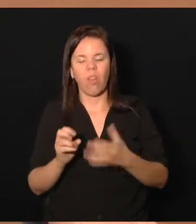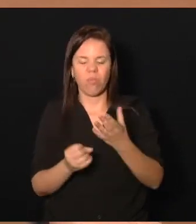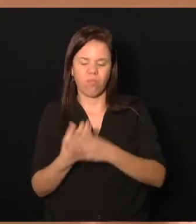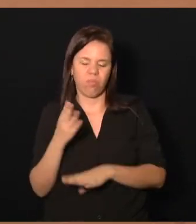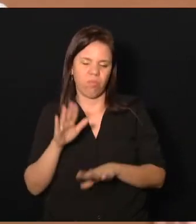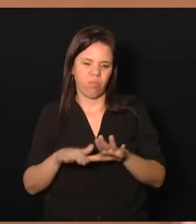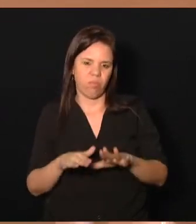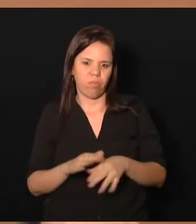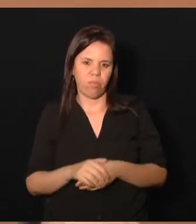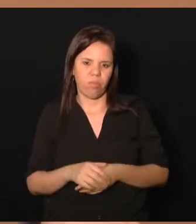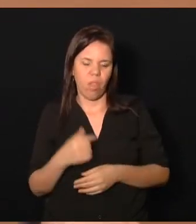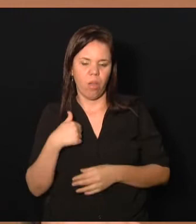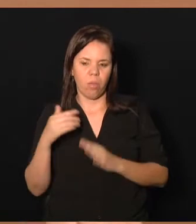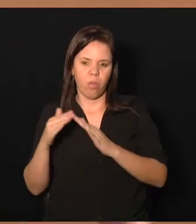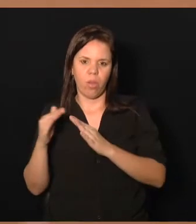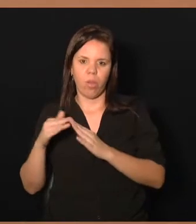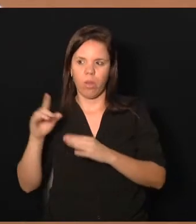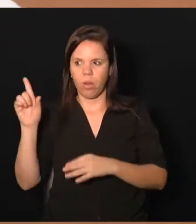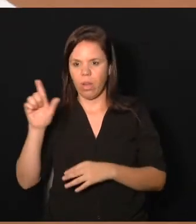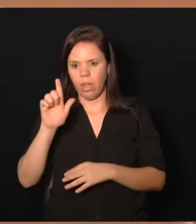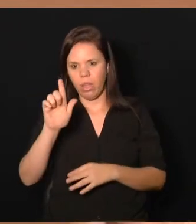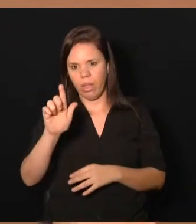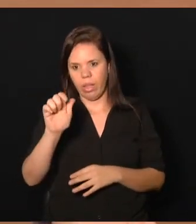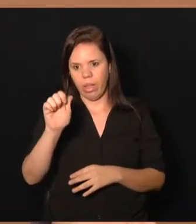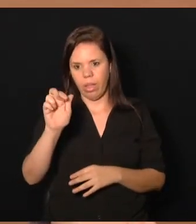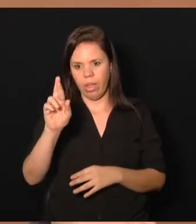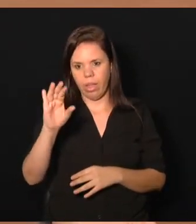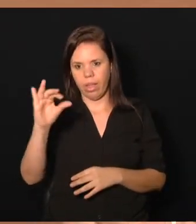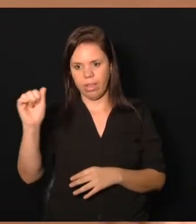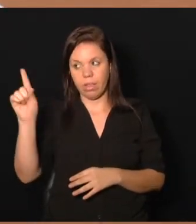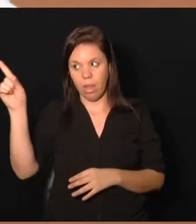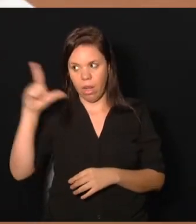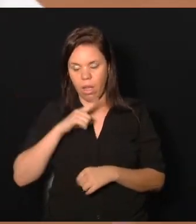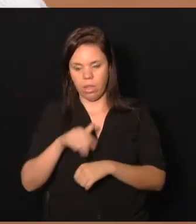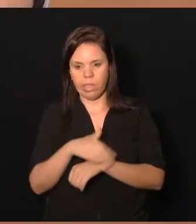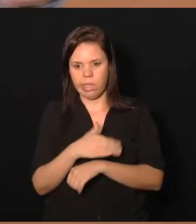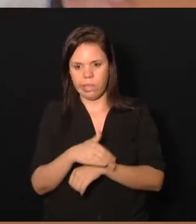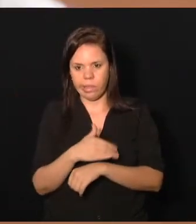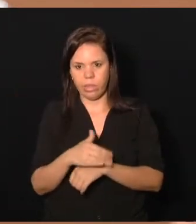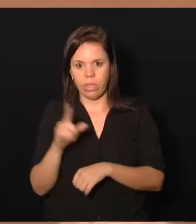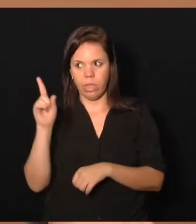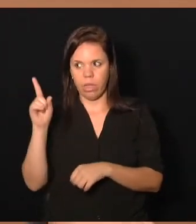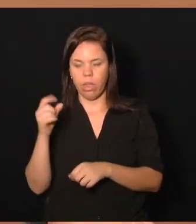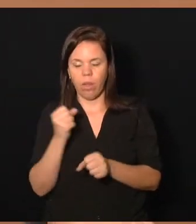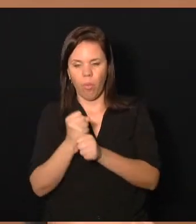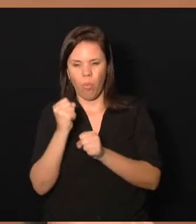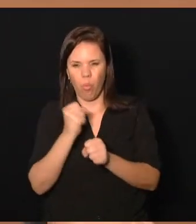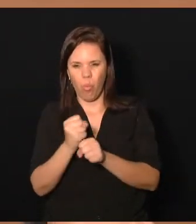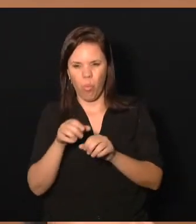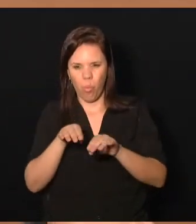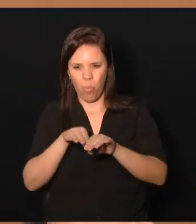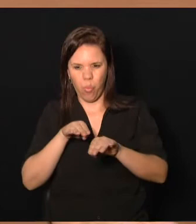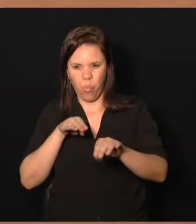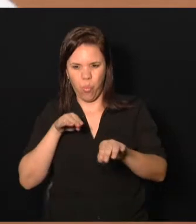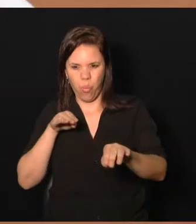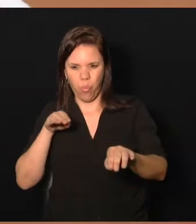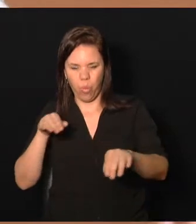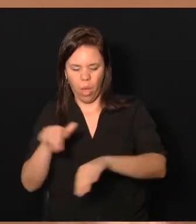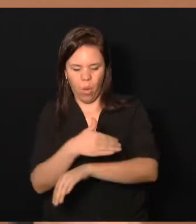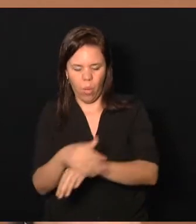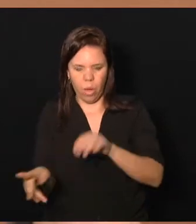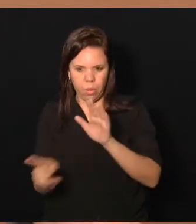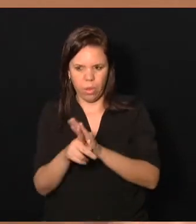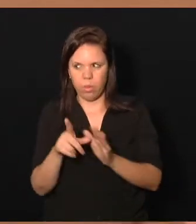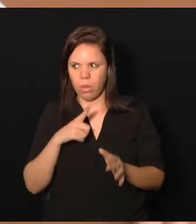acontece. E eu moro na região do Jardim Garcia, se alguém conhecer, existe uma rua das concreteiras lá, que faziam 40 anos